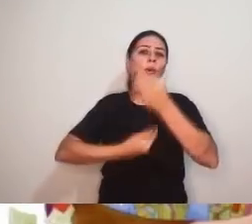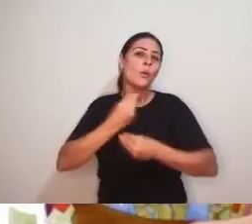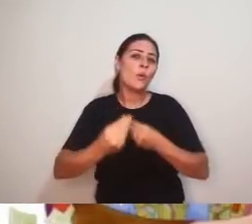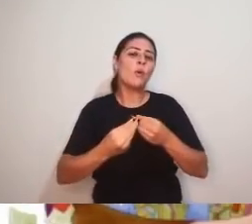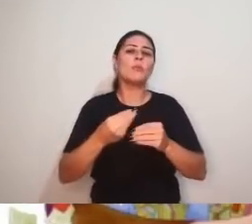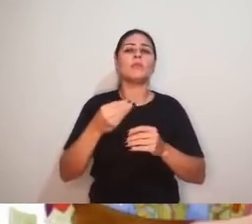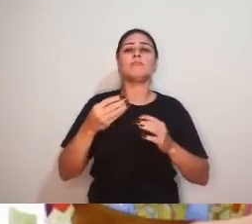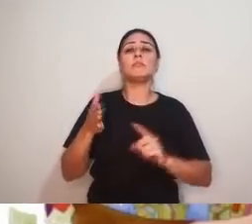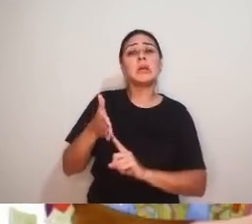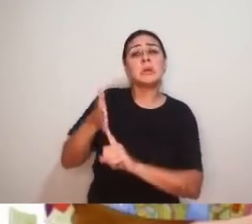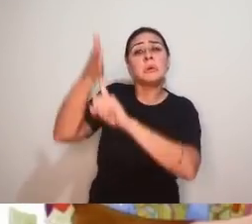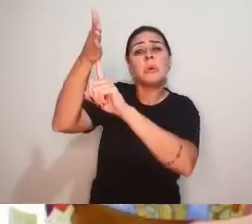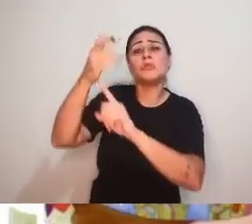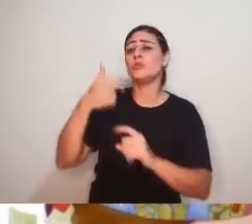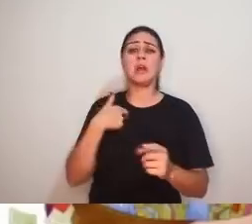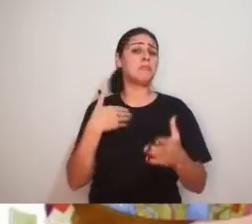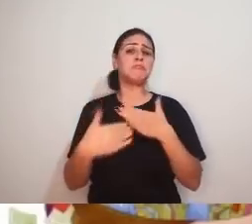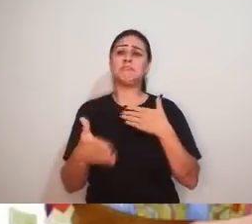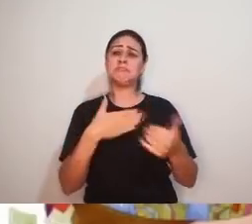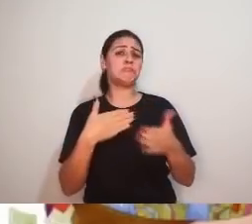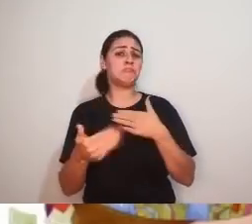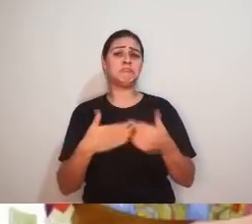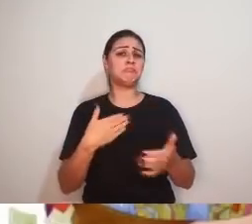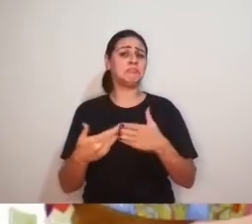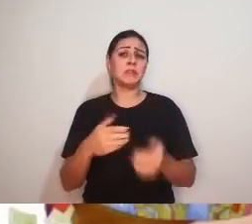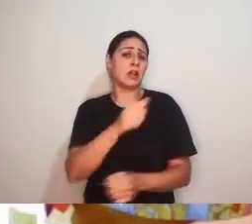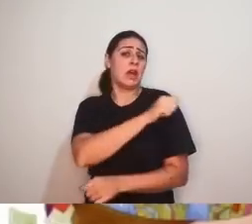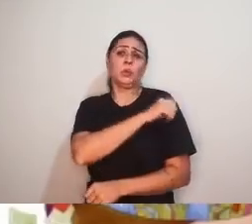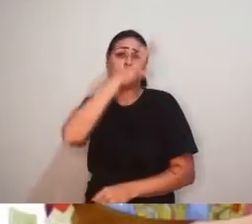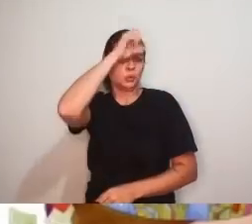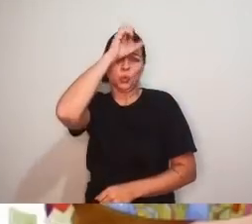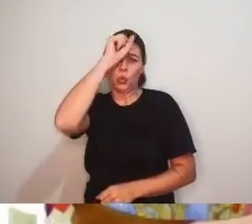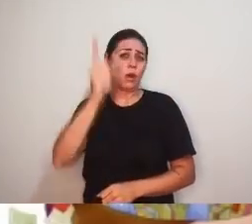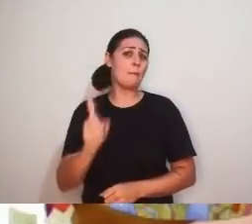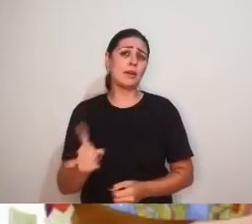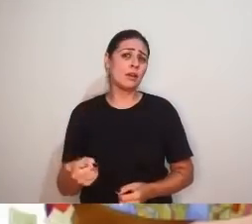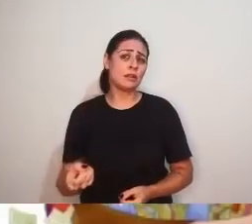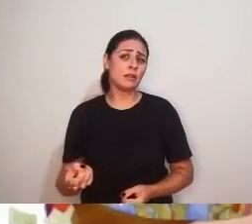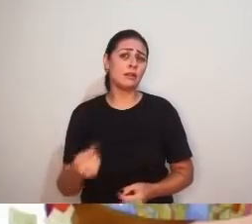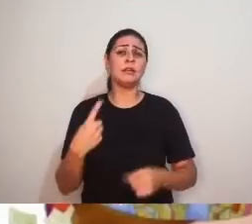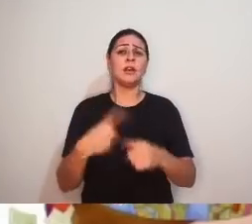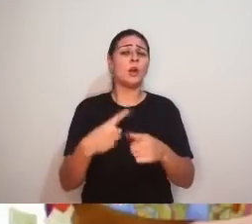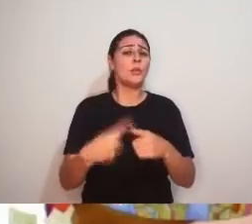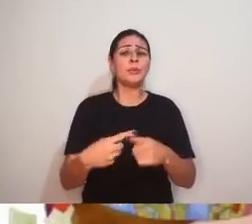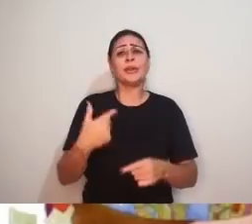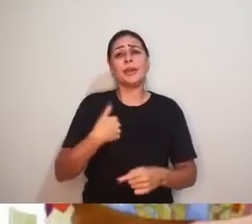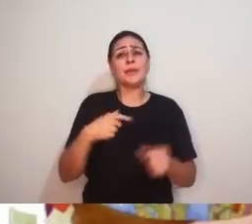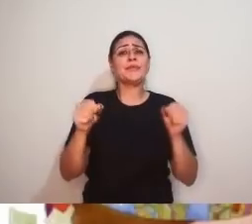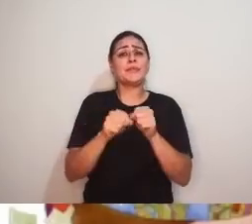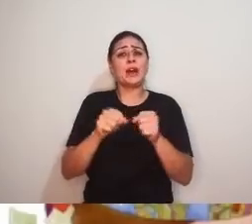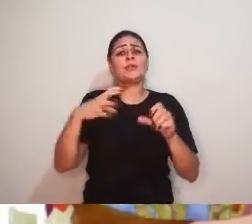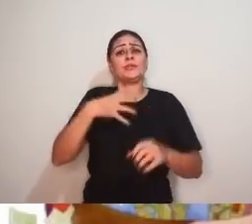a concepção que eu quiser, a tecnologia que eu quiser, a ferramenta que eu quiser, que o aluno não vai aprender. Por quê? Porque eu vou estar fazendo de um